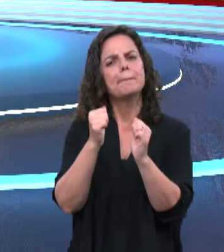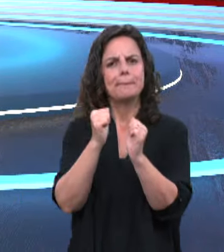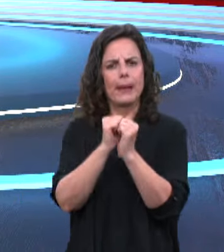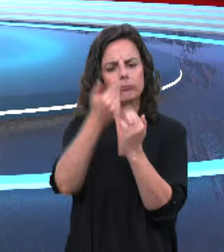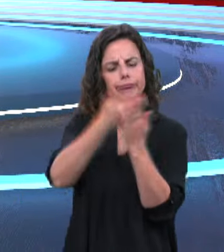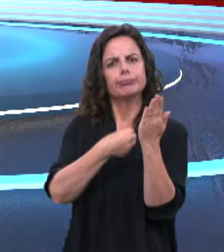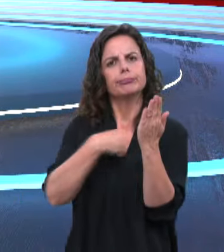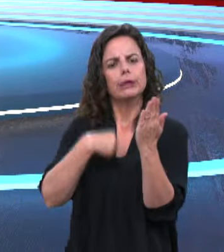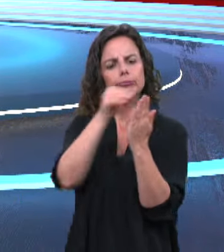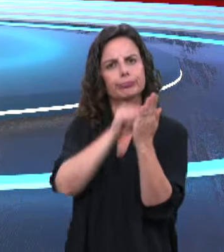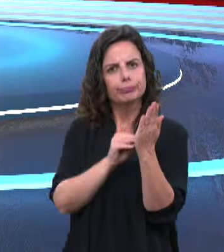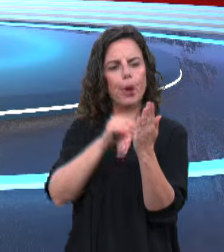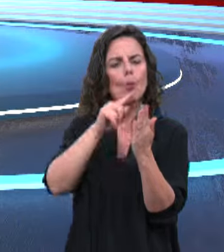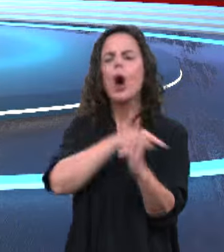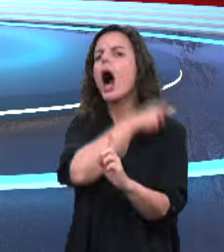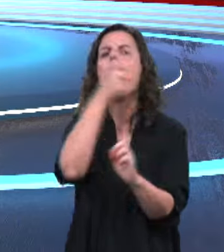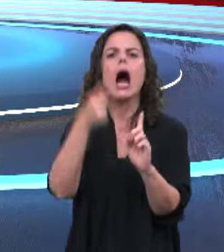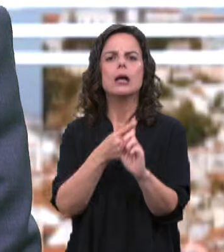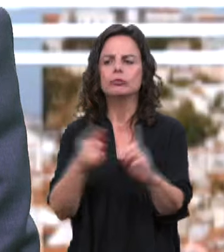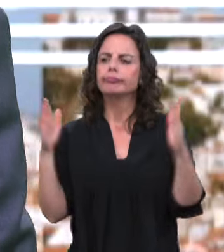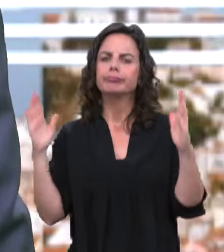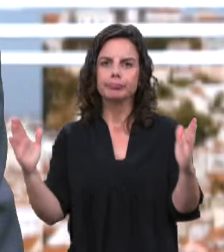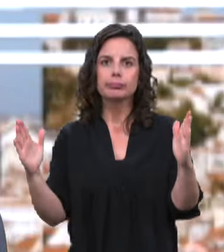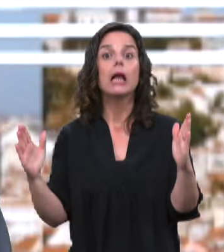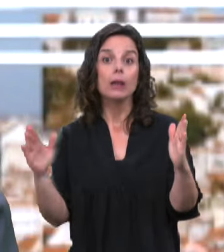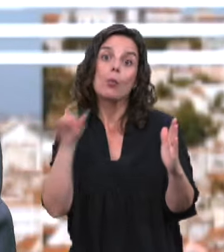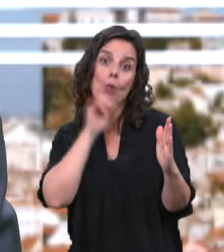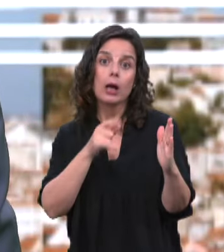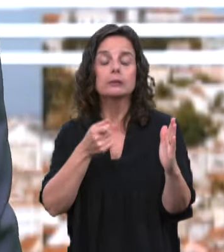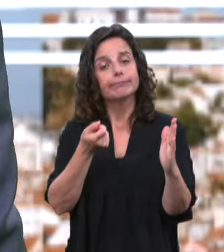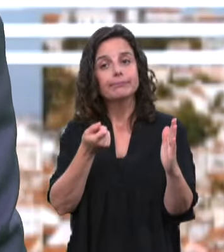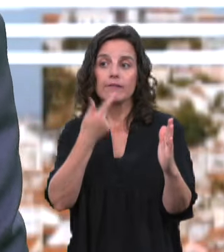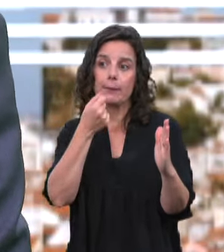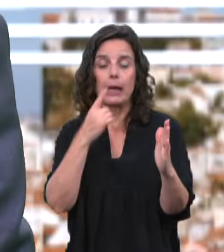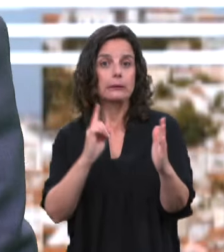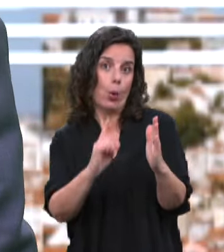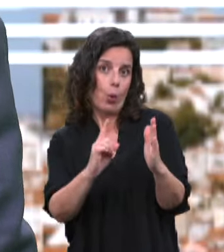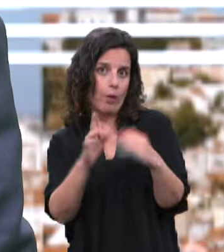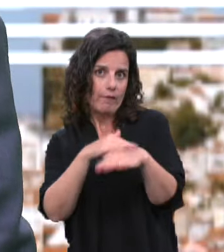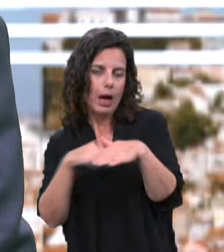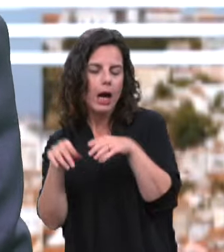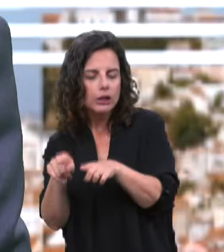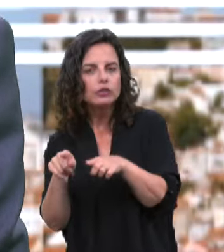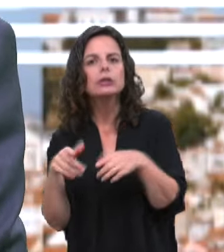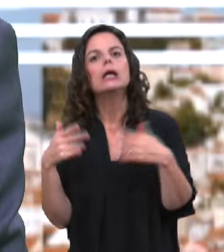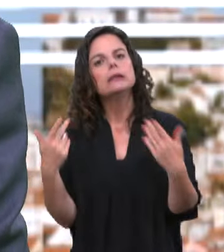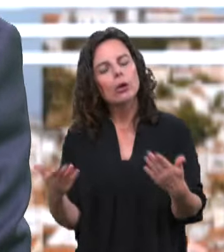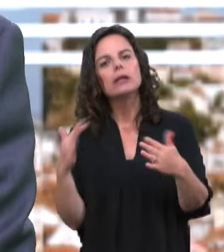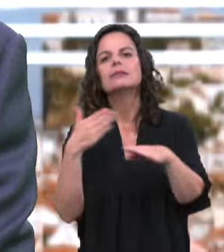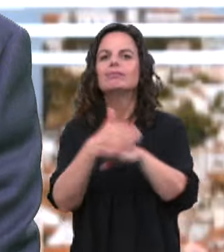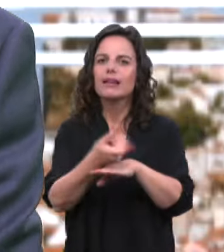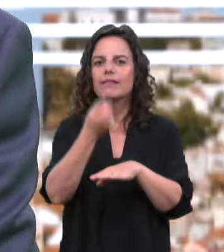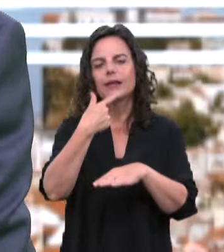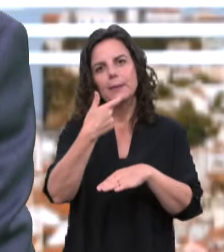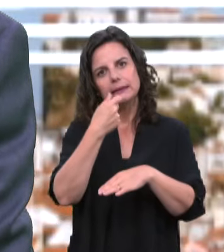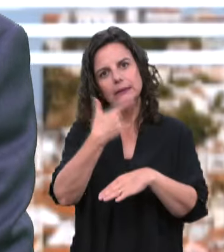médico prescreve para 1 ano e, portanto, o acompanhamento dos doentes, e agora a nova realidade europeia, que é a intervenção de